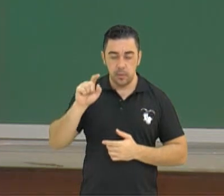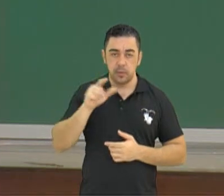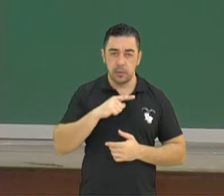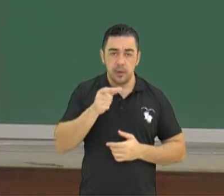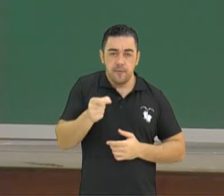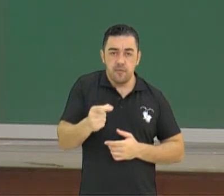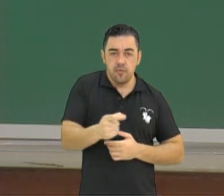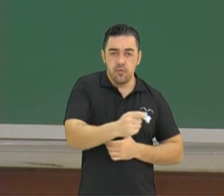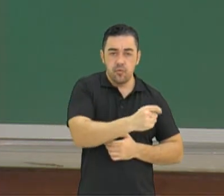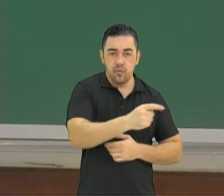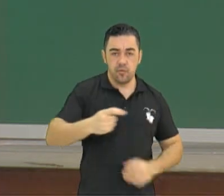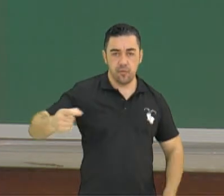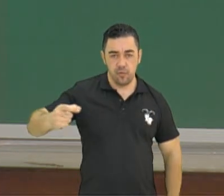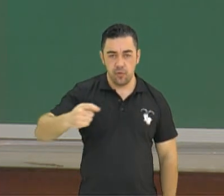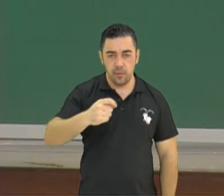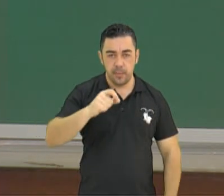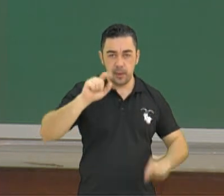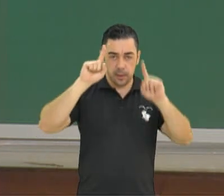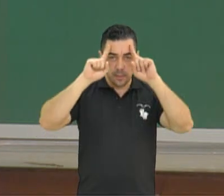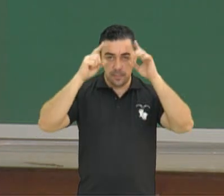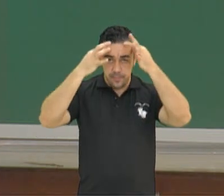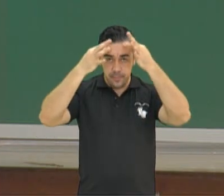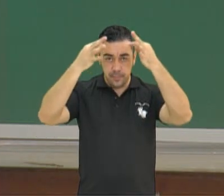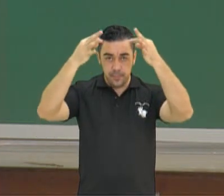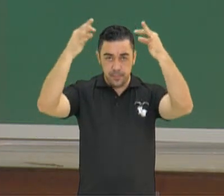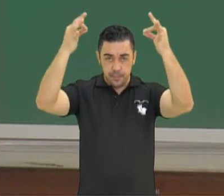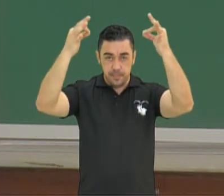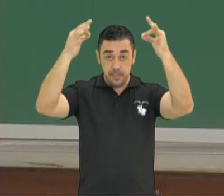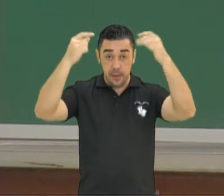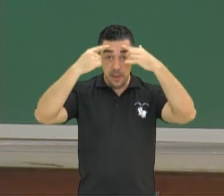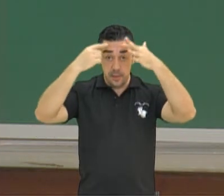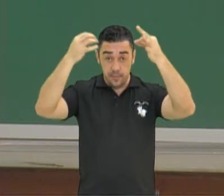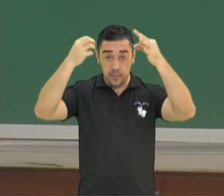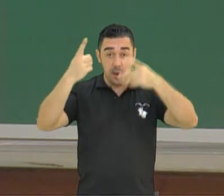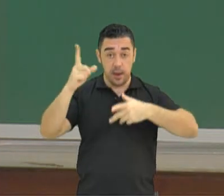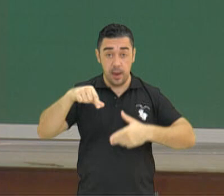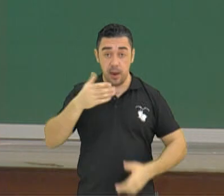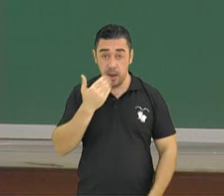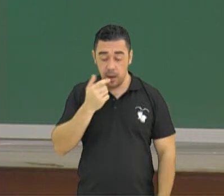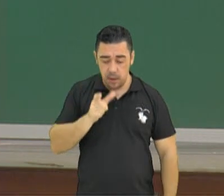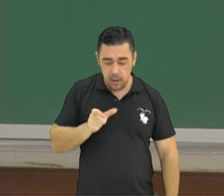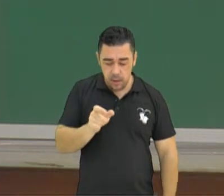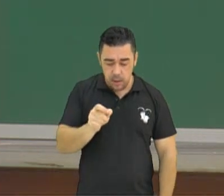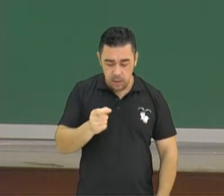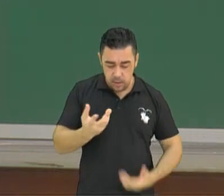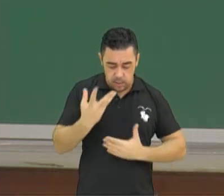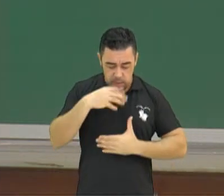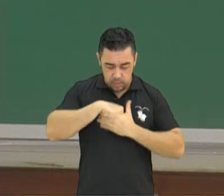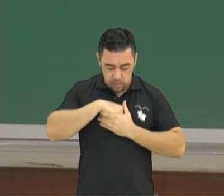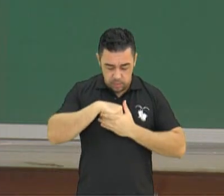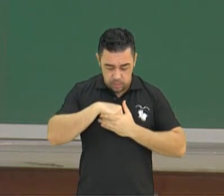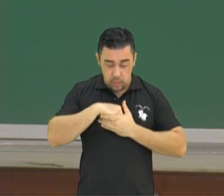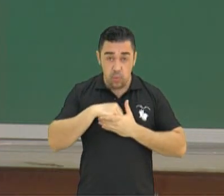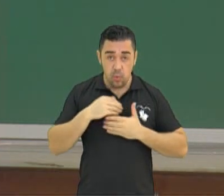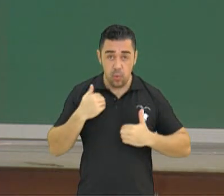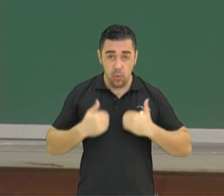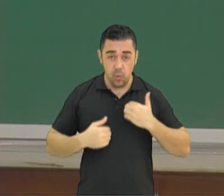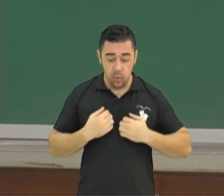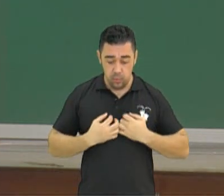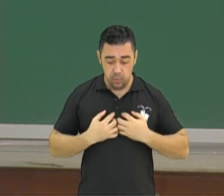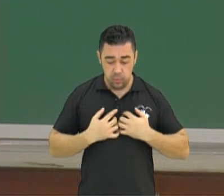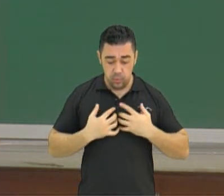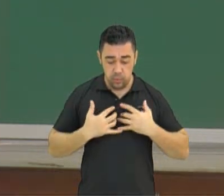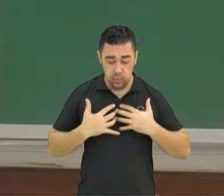essas estruturas que parecem duas antenas bem grandes? São fungos. Esse fungo, ele vai se reproduz ali dentro dessa formiga, né?